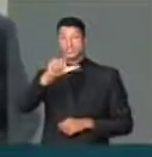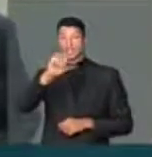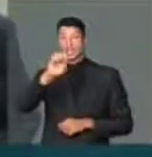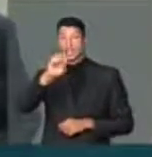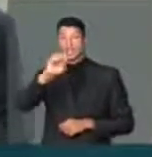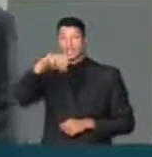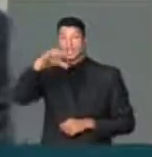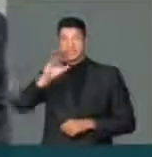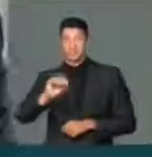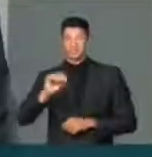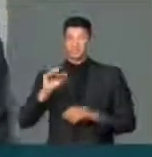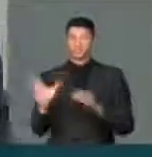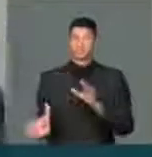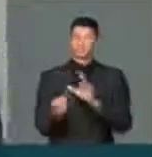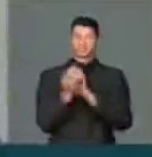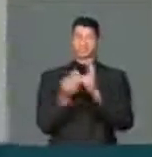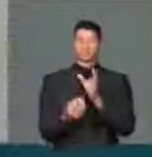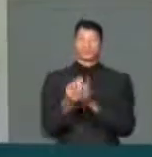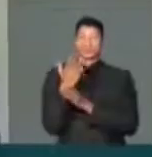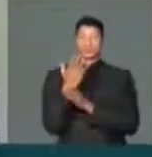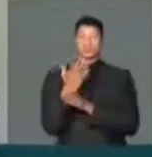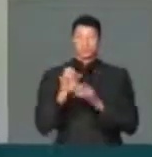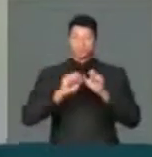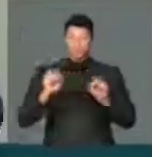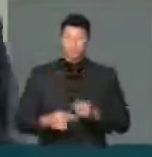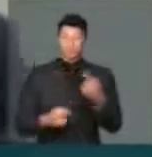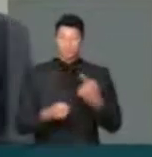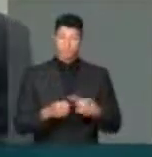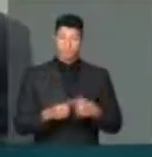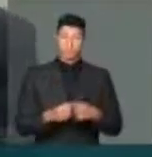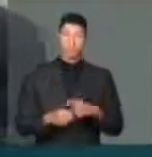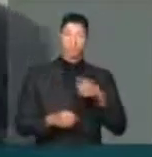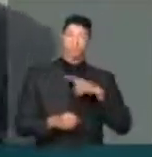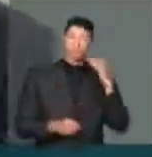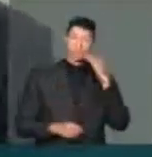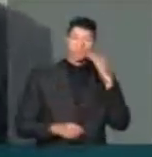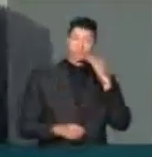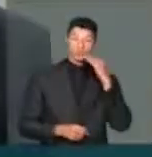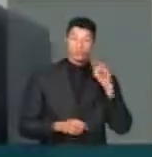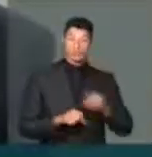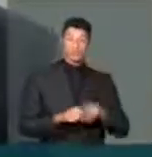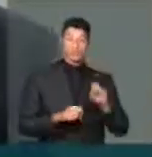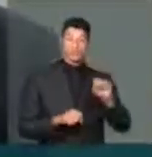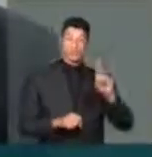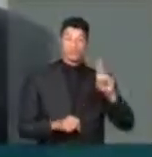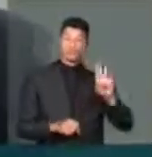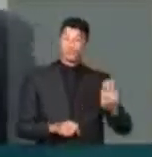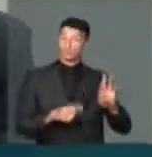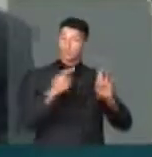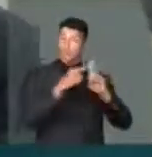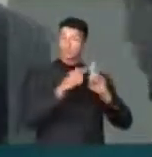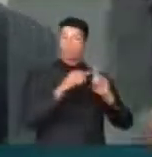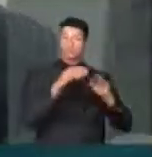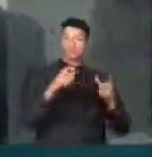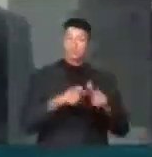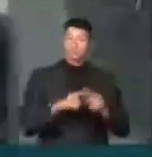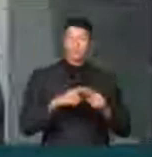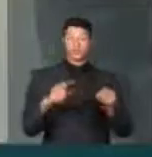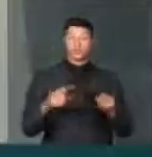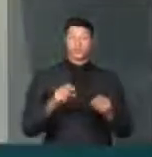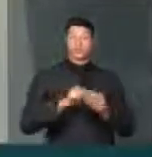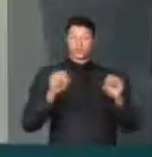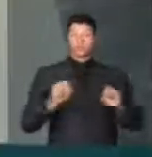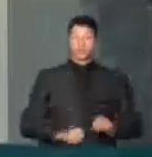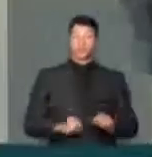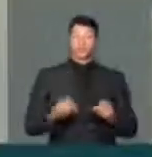crise se instale. O sistema distrital puro tem um defeito, porque ele subrepresenta minorias, mas ao mesmo tempo ele torna o